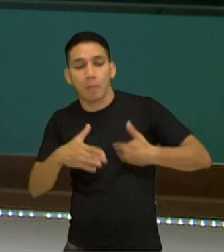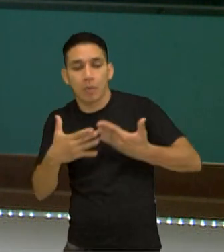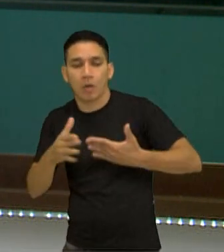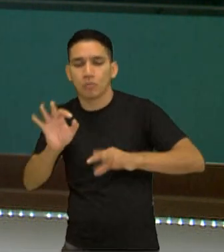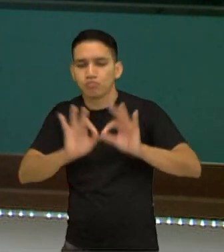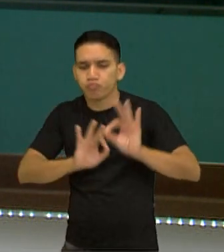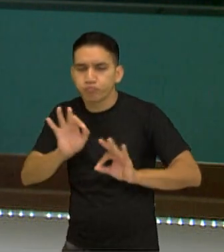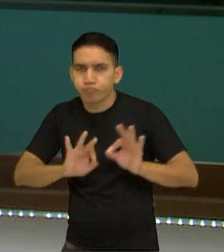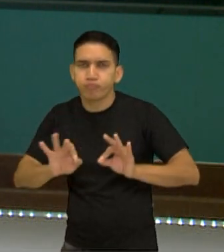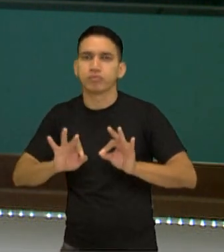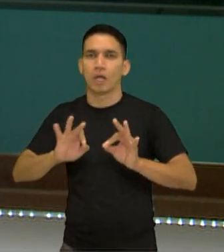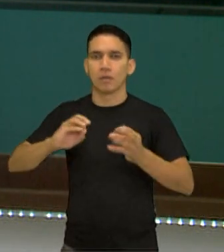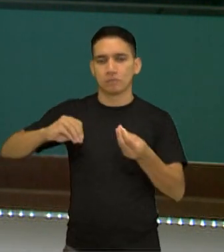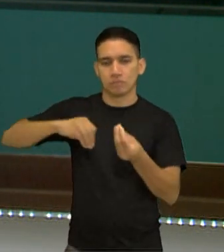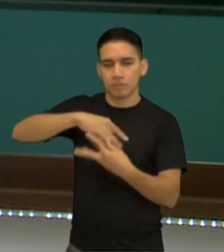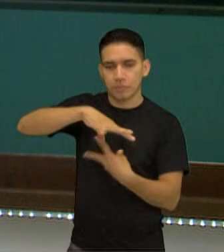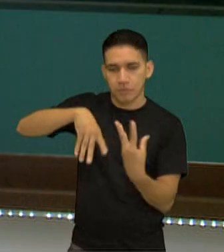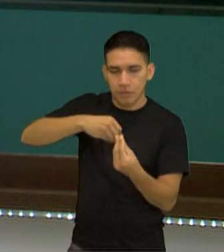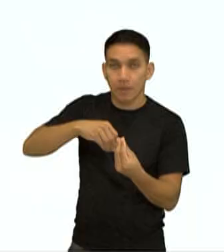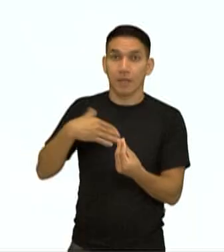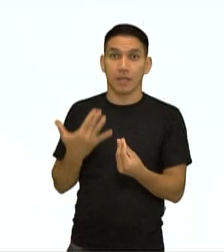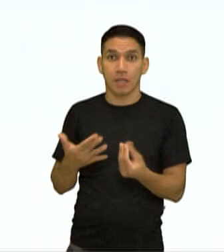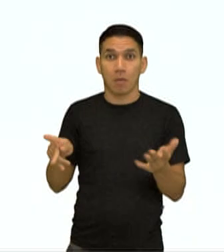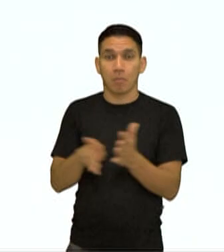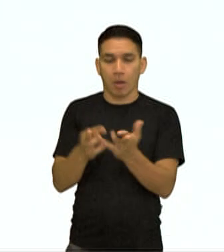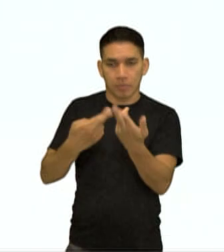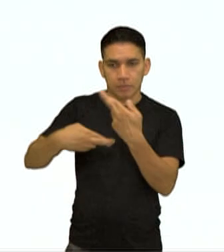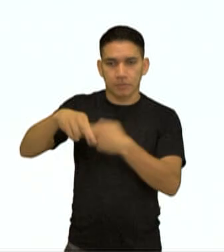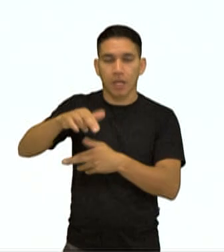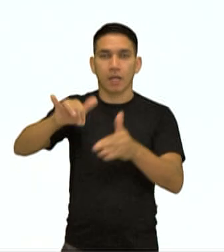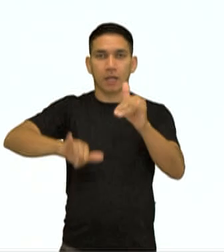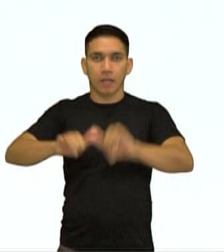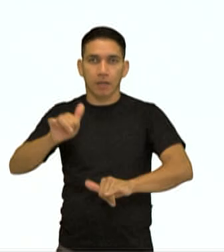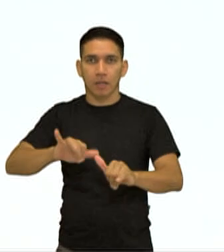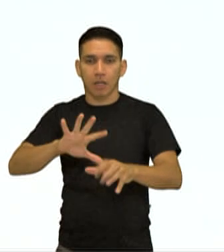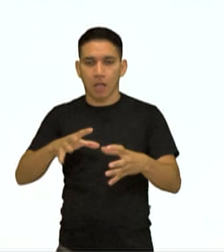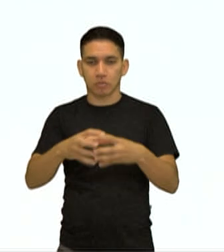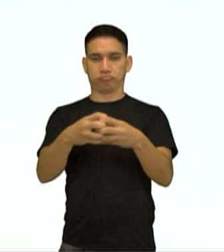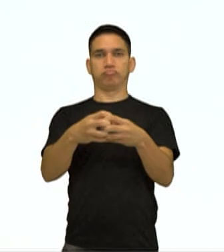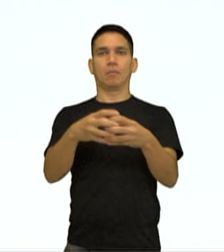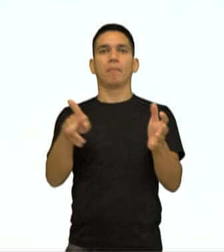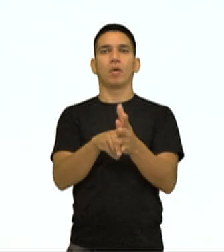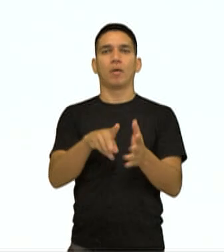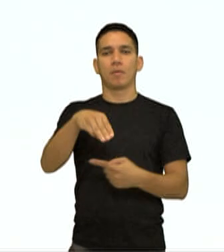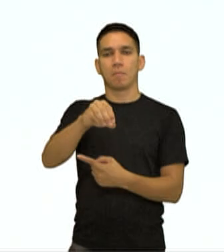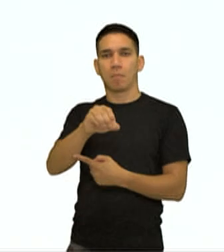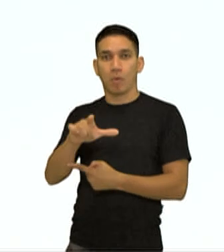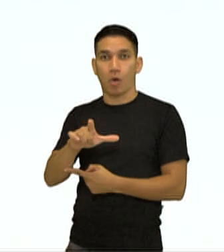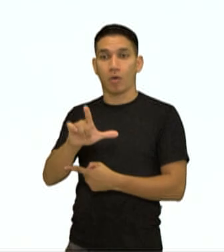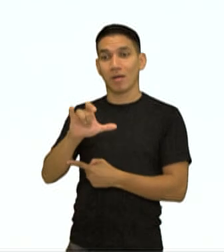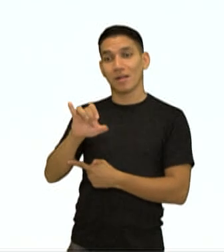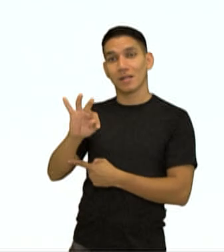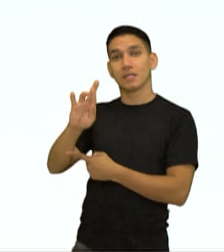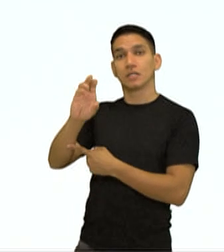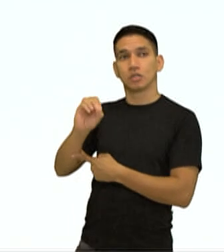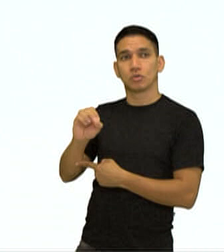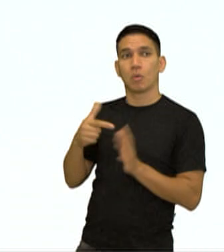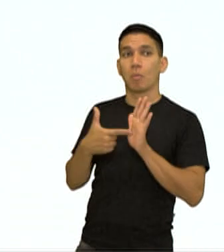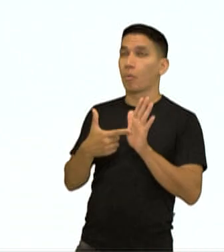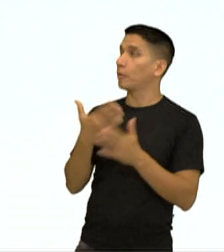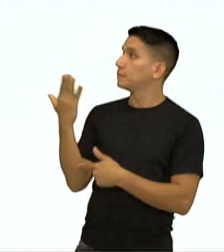soluções. Então, nos frascos dos reagentes químicos, a gente tem a concentração em mol por litro, que pode ser expressa como